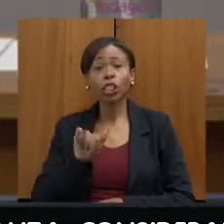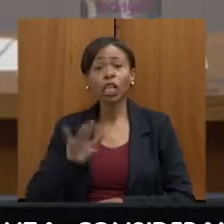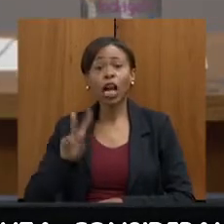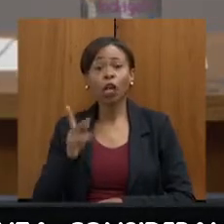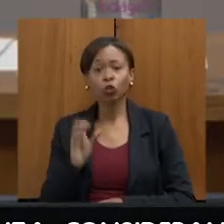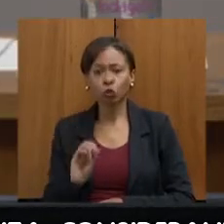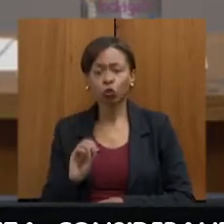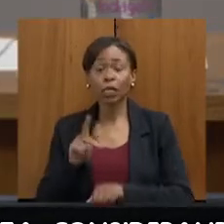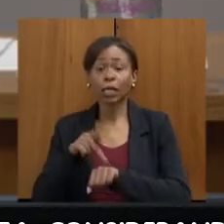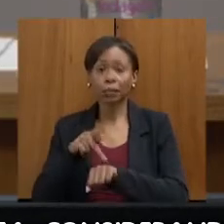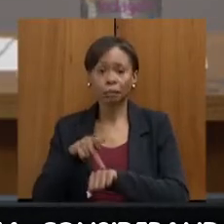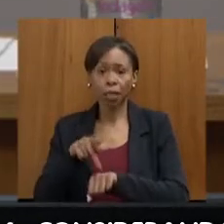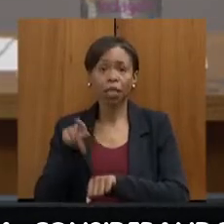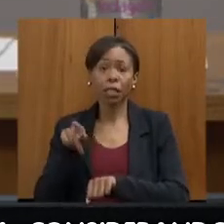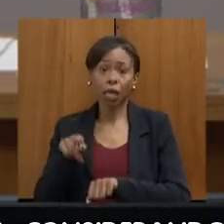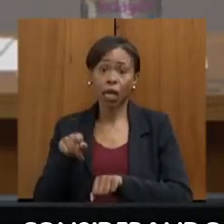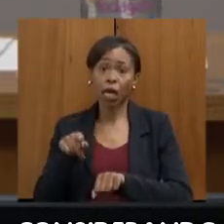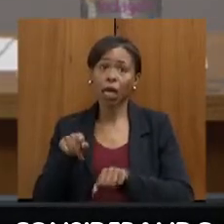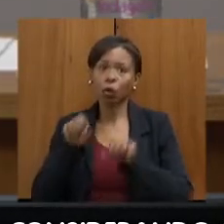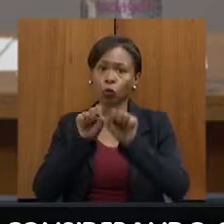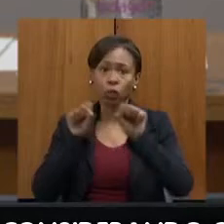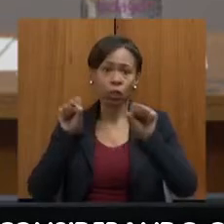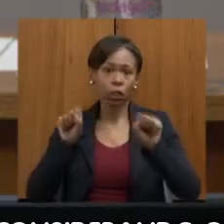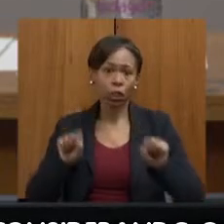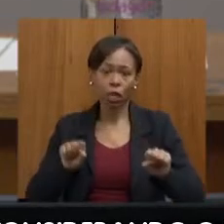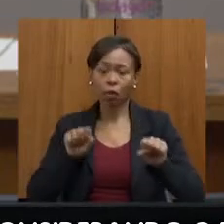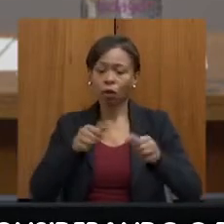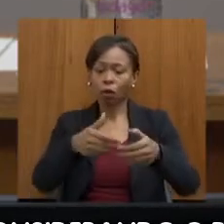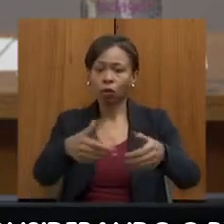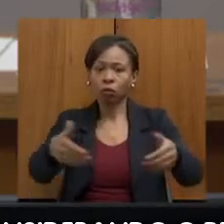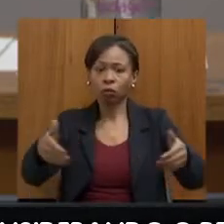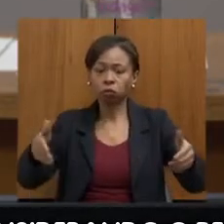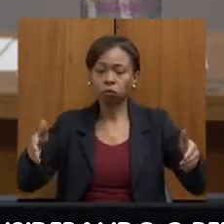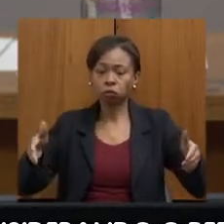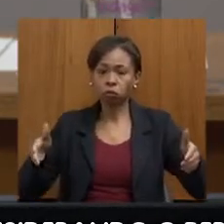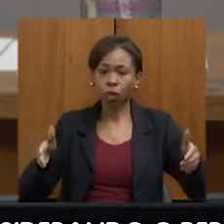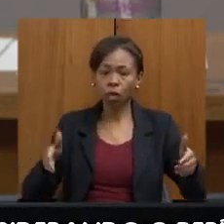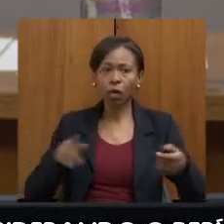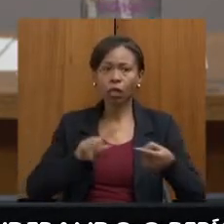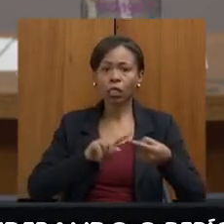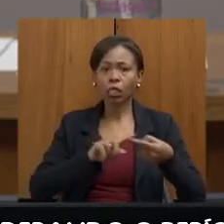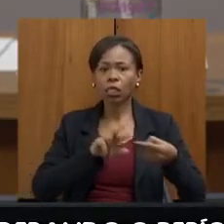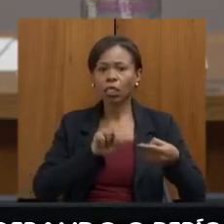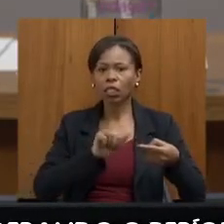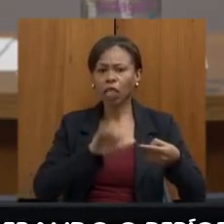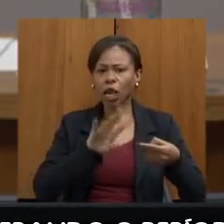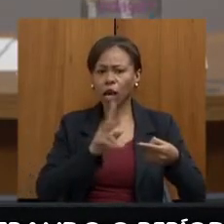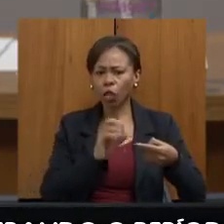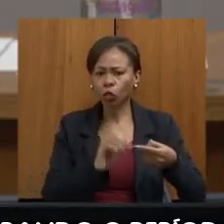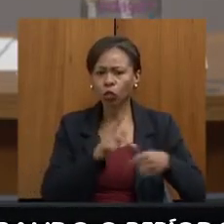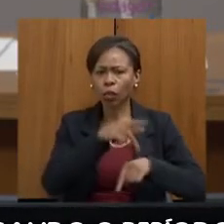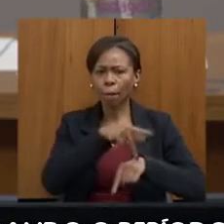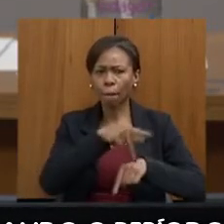esse grande sistema né Riacho das Pedras ferrugem é